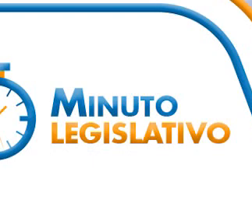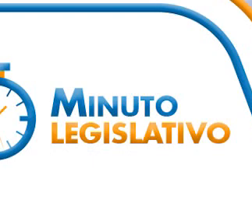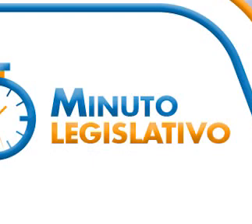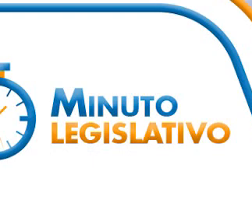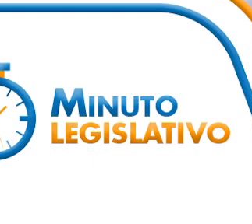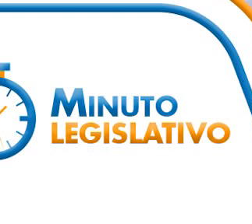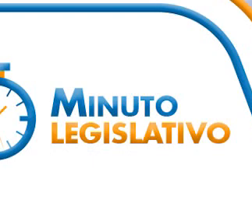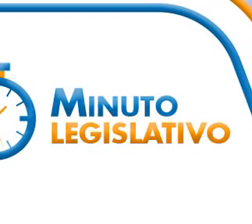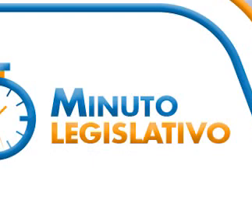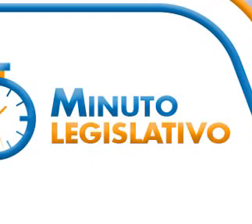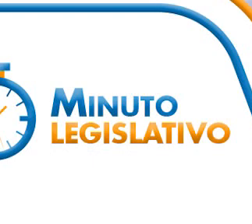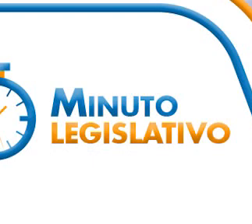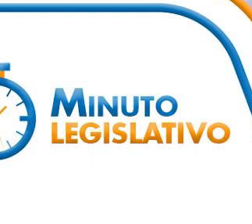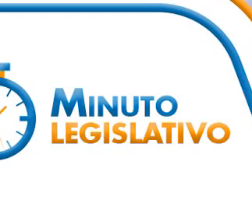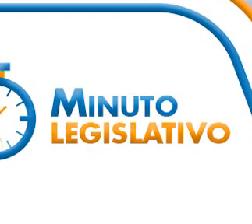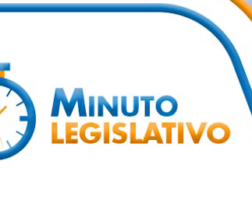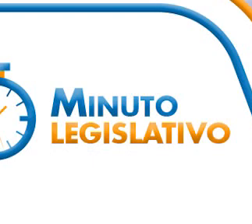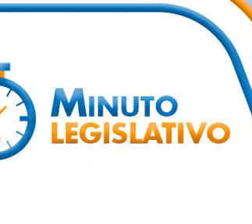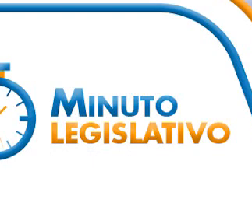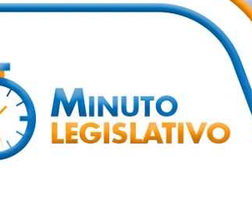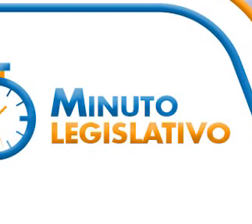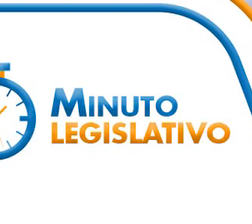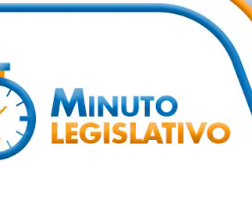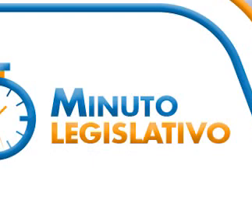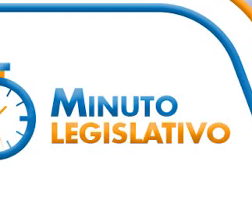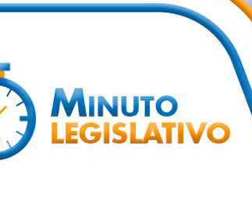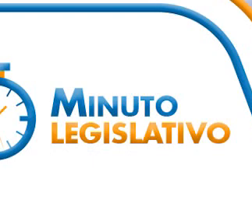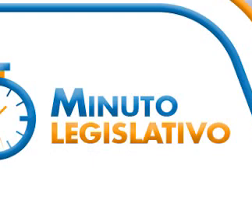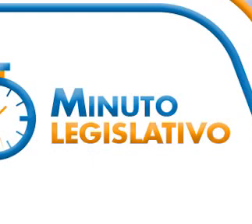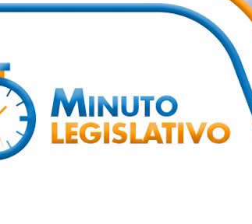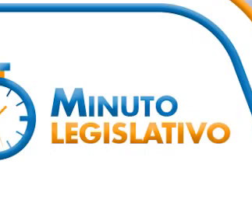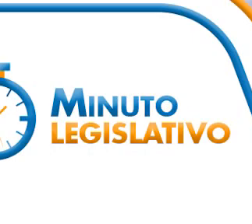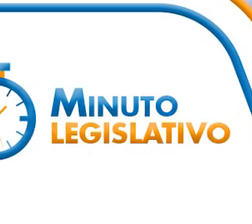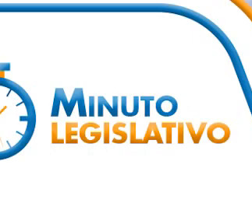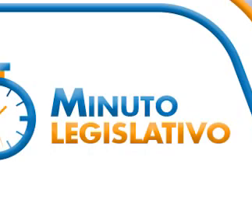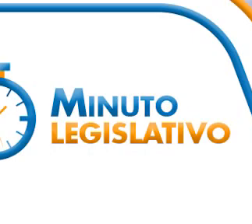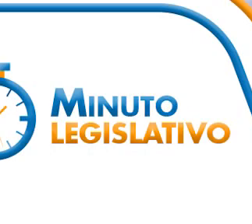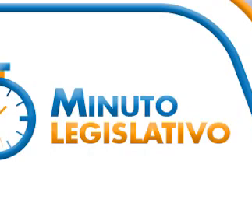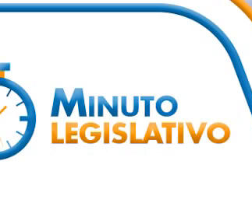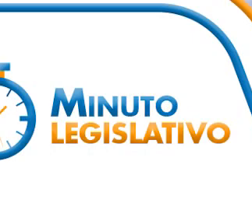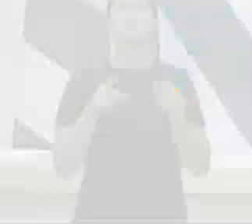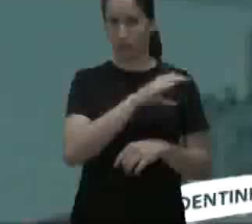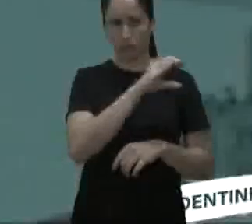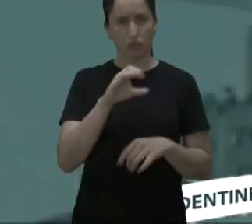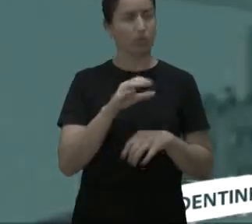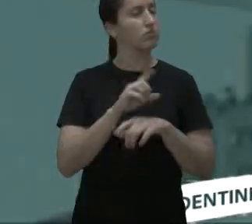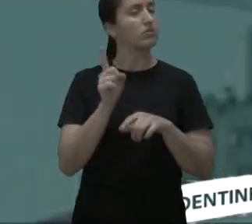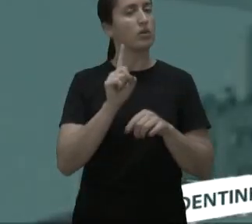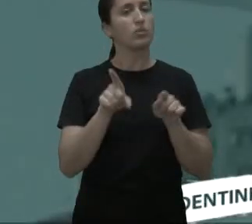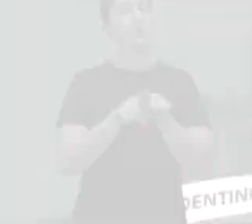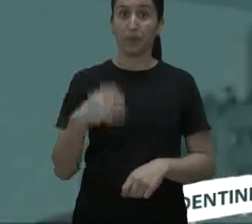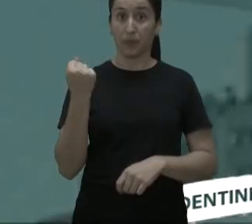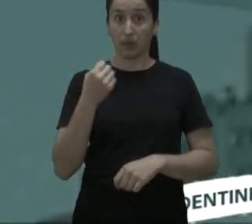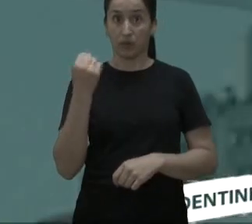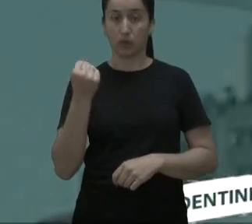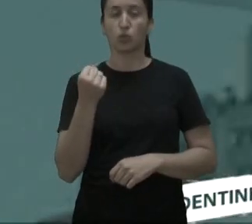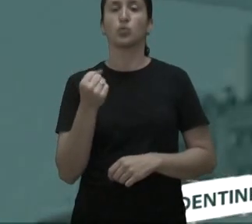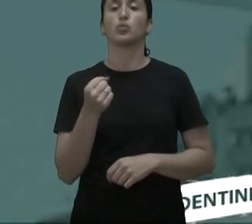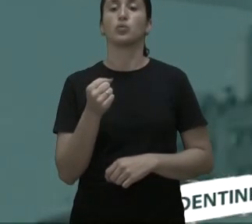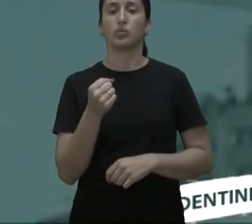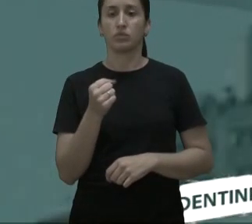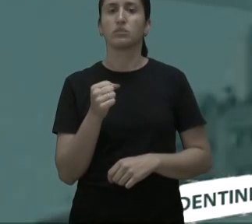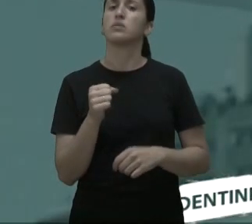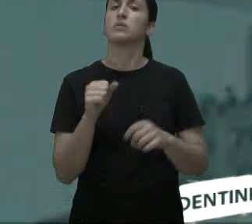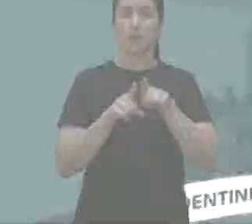foi programado para acontecer no sábado, dia 7, a partir das 9 horas, na Praça Santa Terezinha. Por favor, vão de branco, vamos